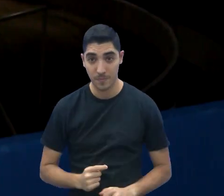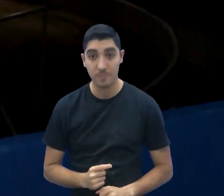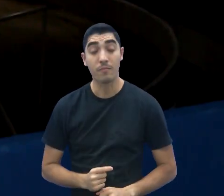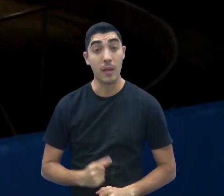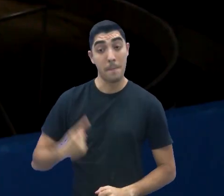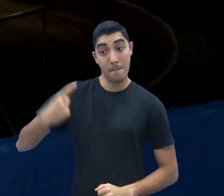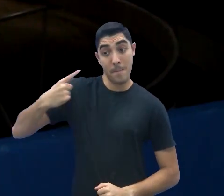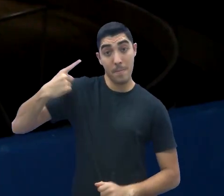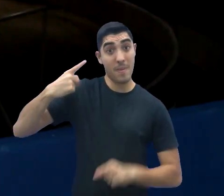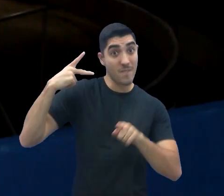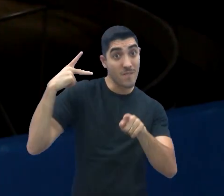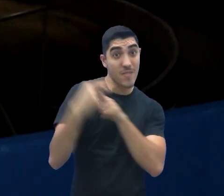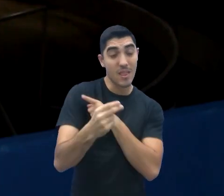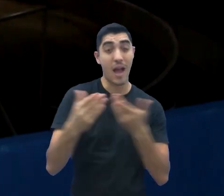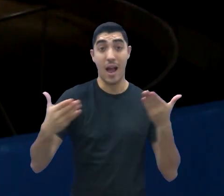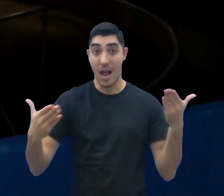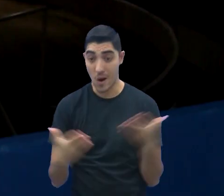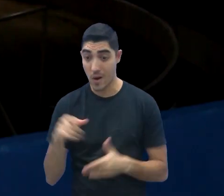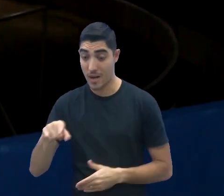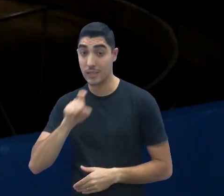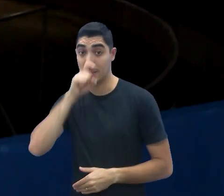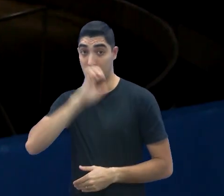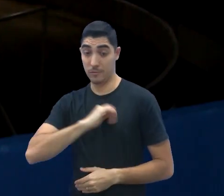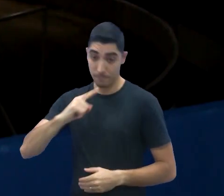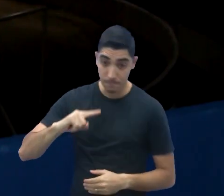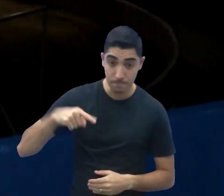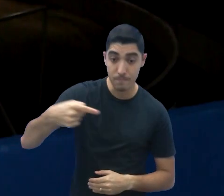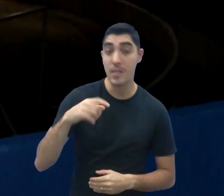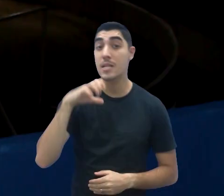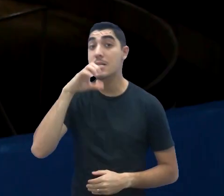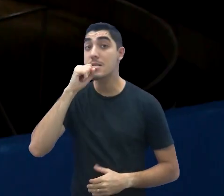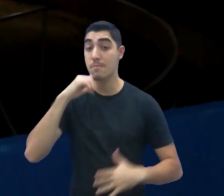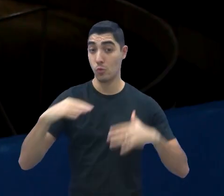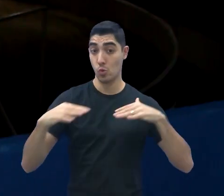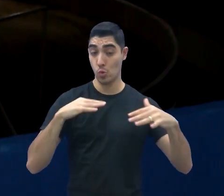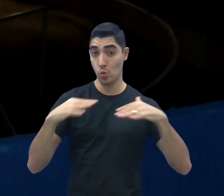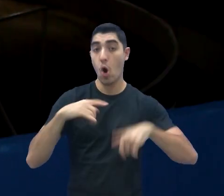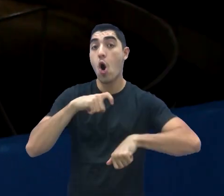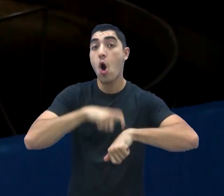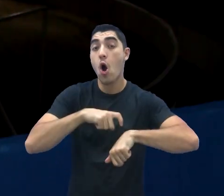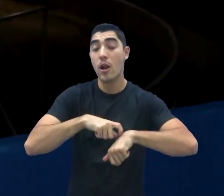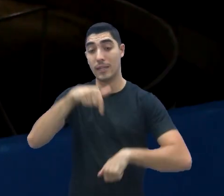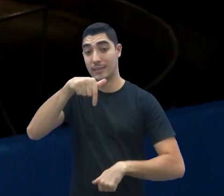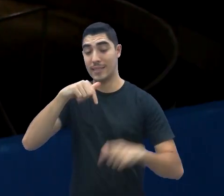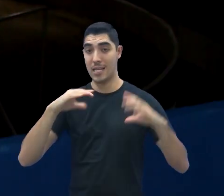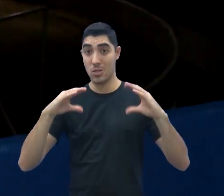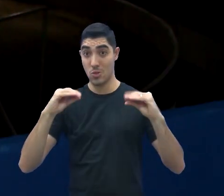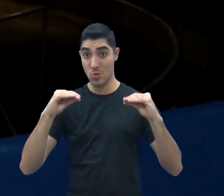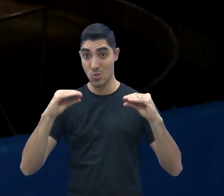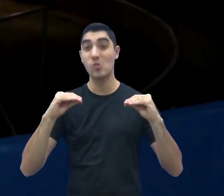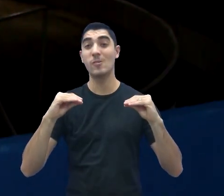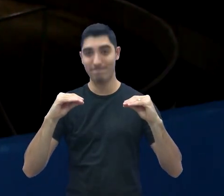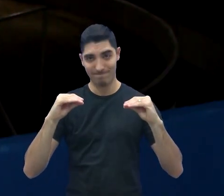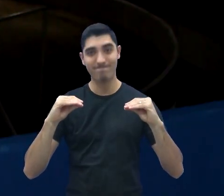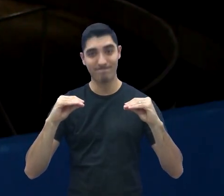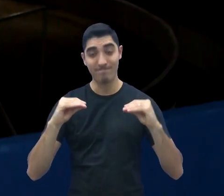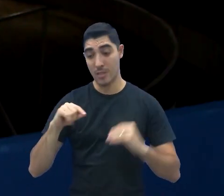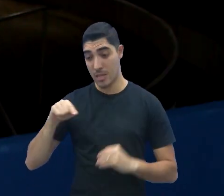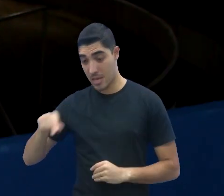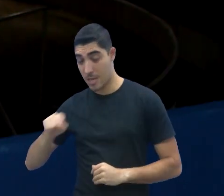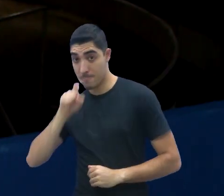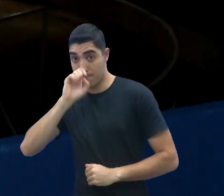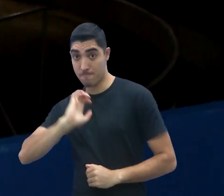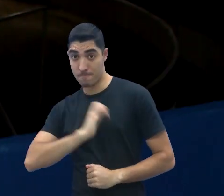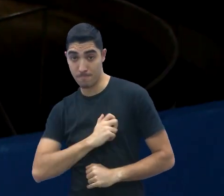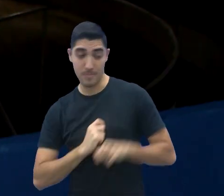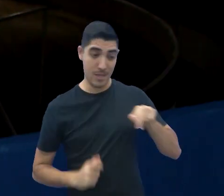vitória, agora o São José volta a campo no próximo sábado às 7 horas da noite para receber o Juventus. O